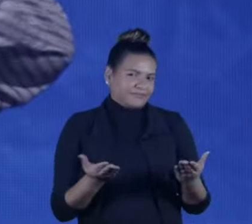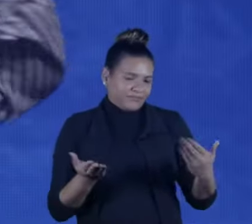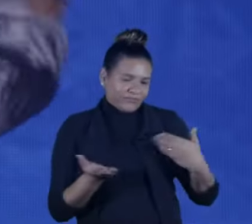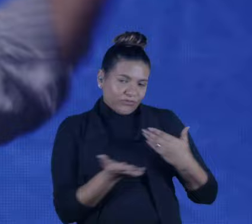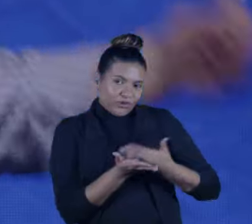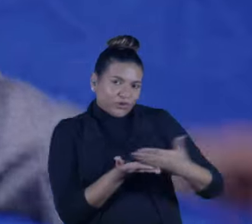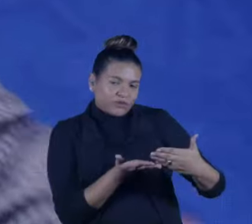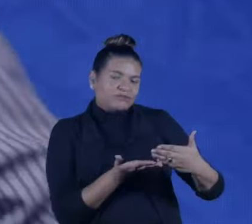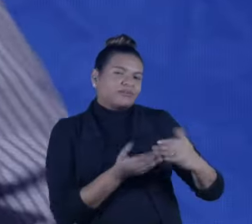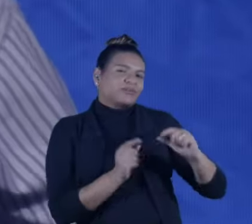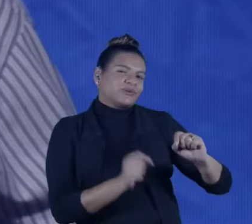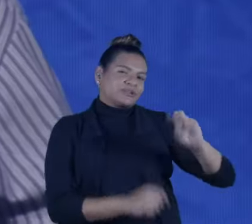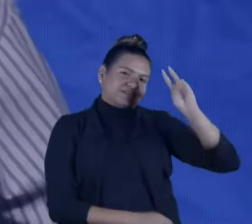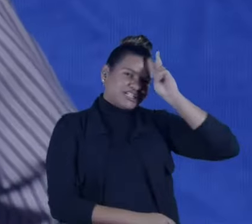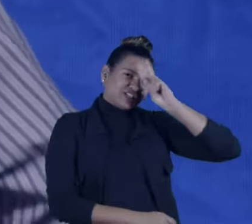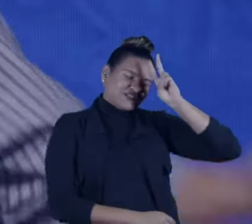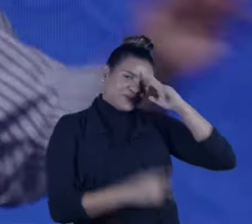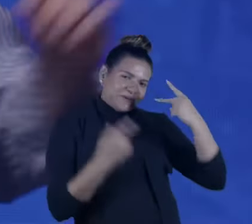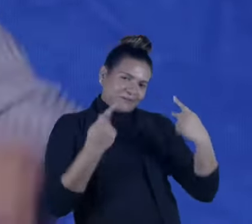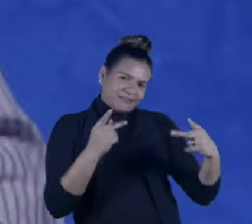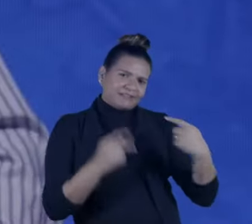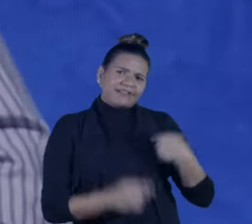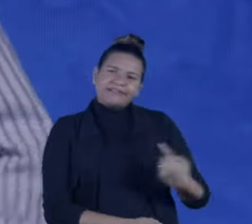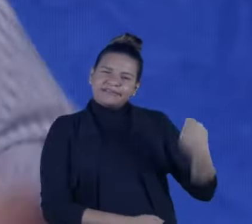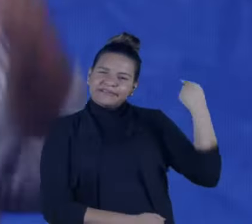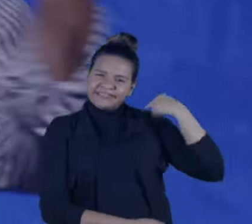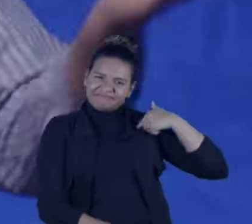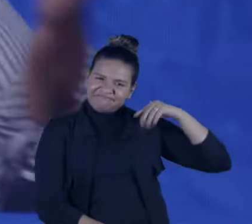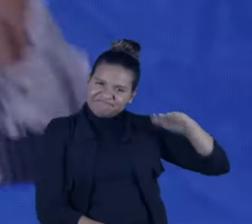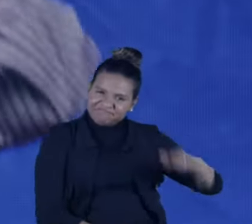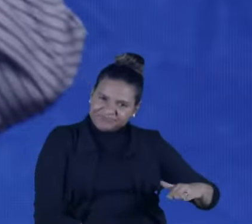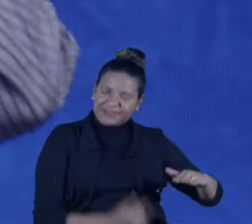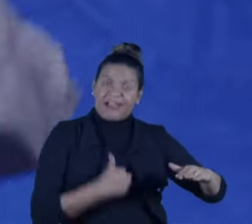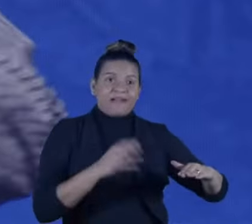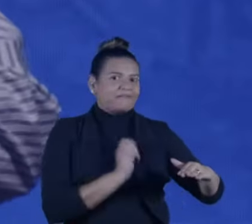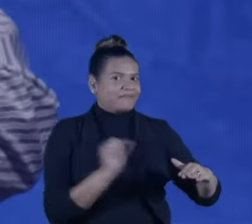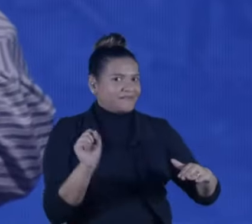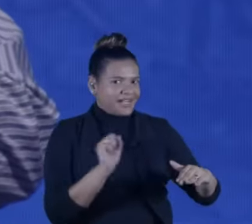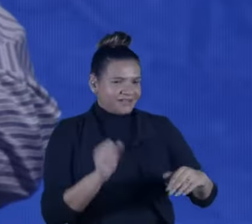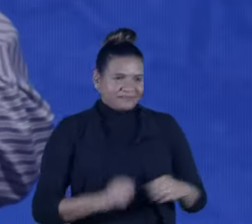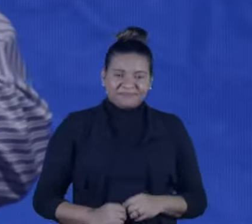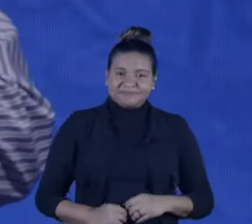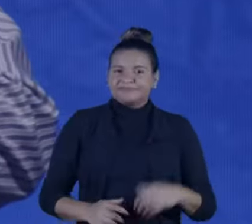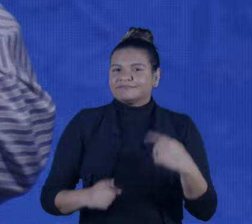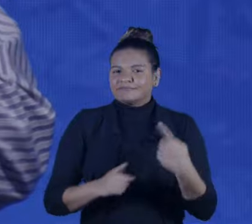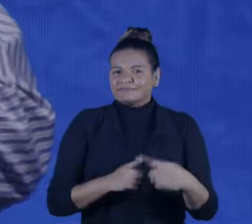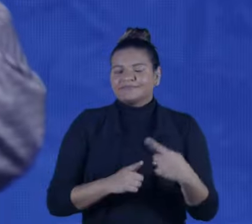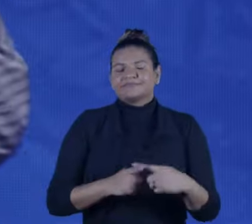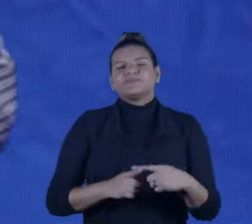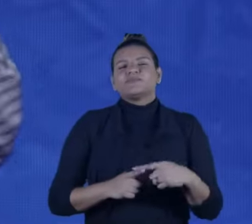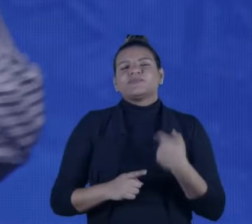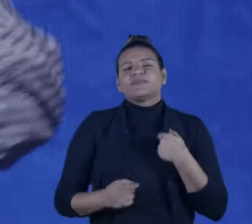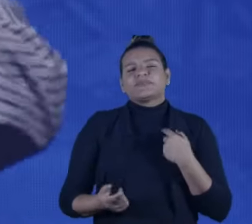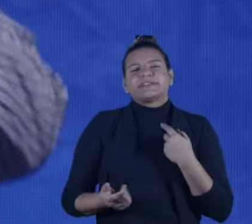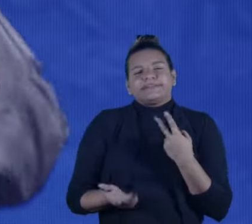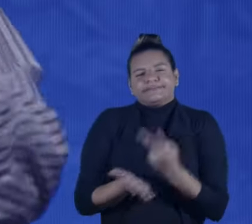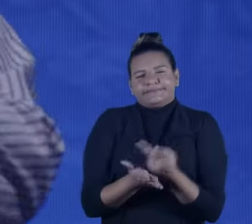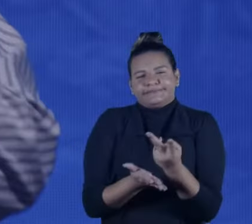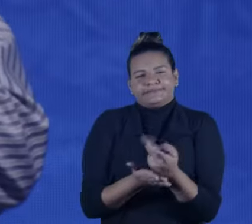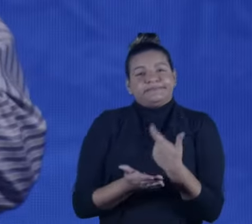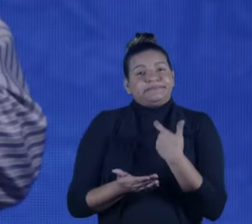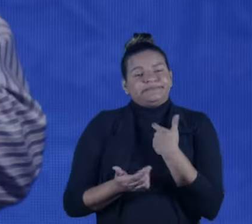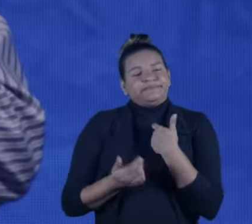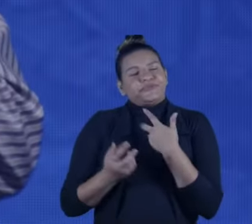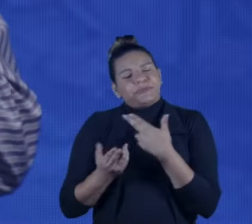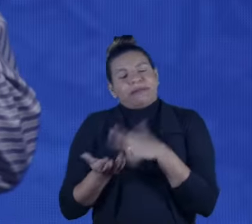lembrando de uma historinha que eu amava quando eu era menino. Eu sempre dormi muito pouco, viu gente? Sempre briguei com sono.